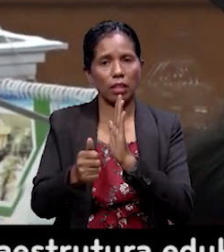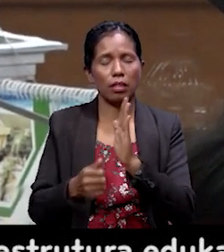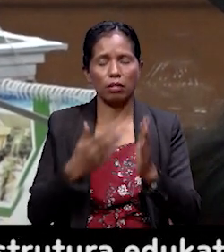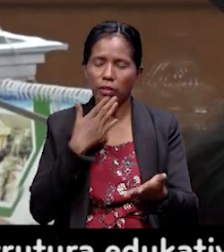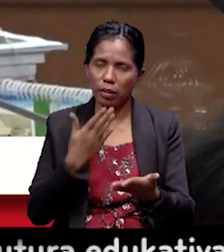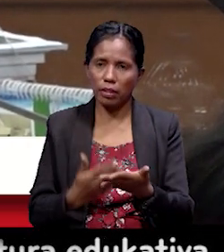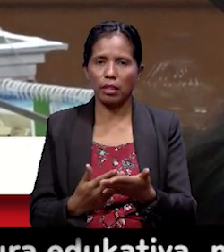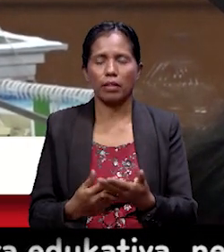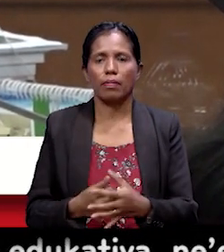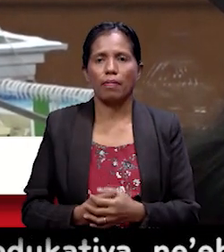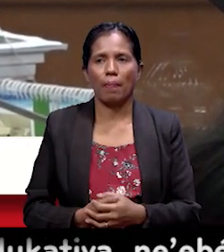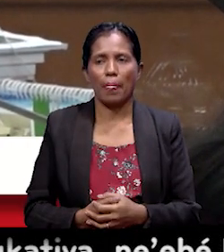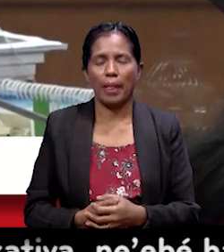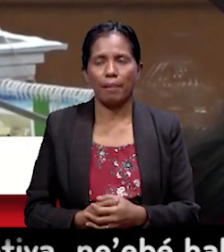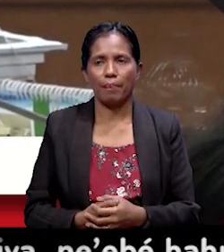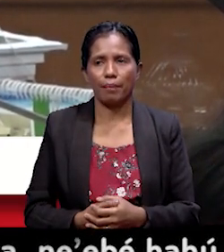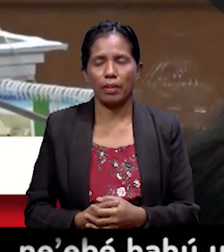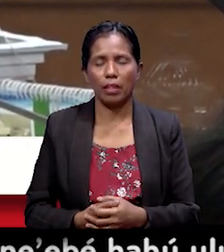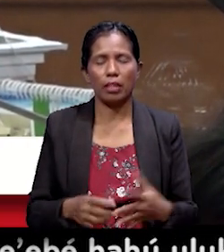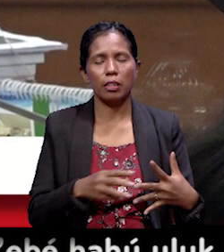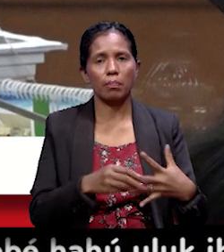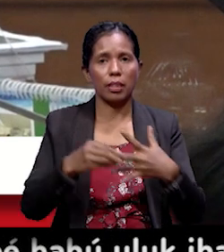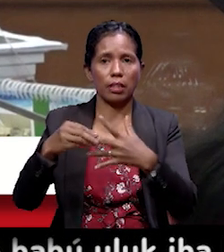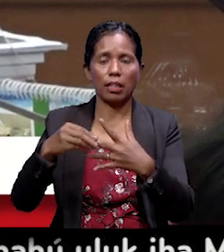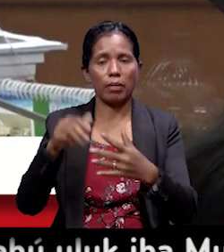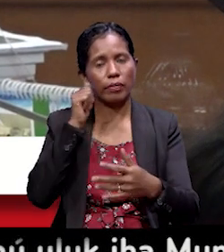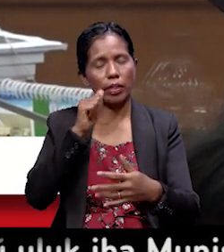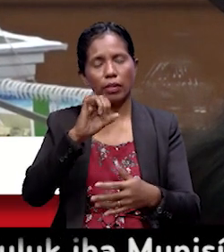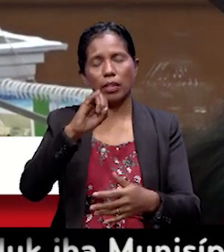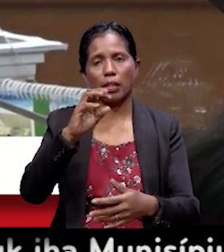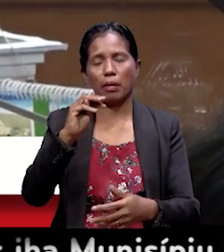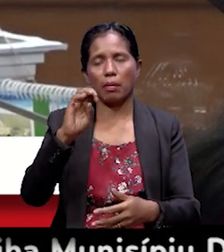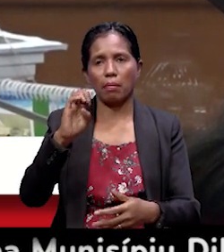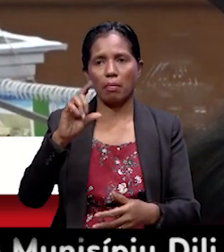lhe li o e-mail da Ximenes Belo, o